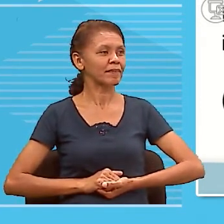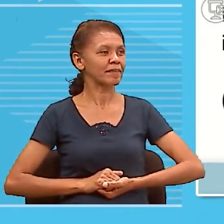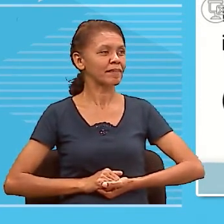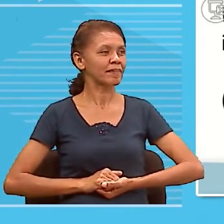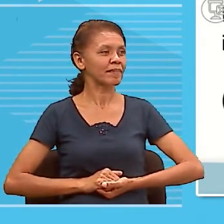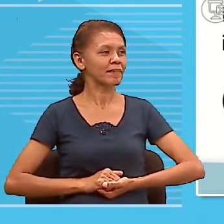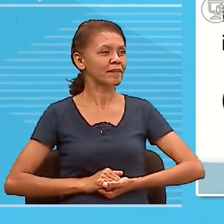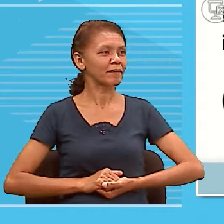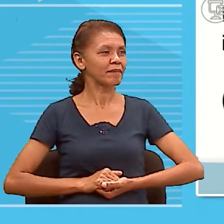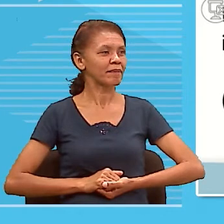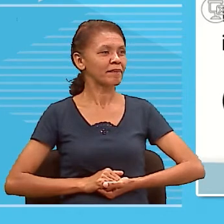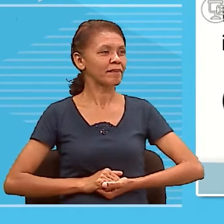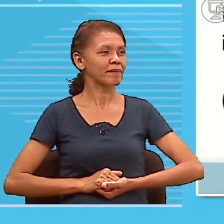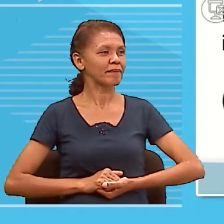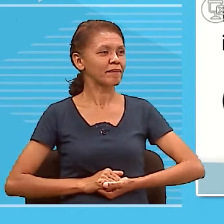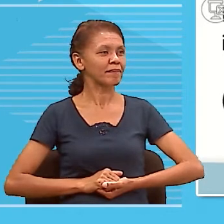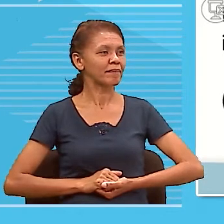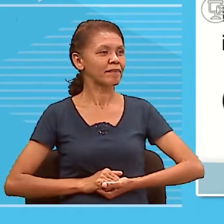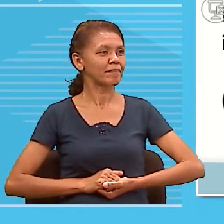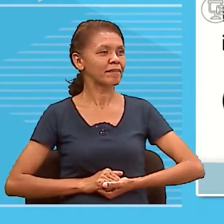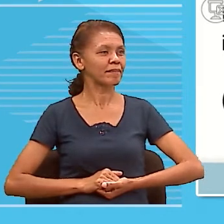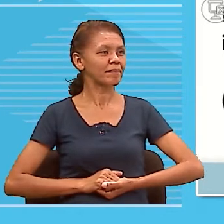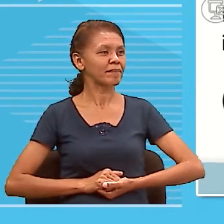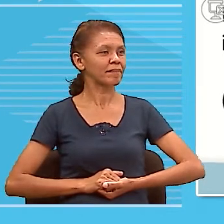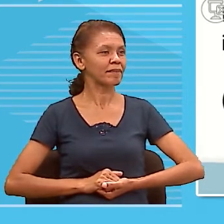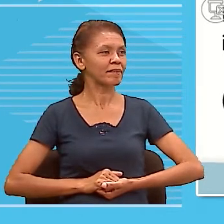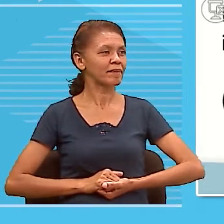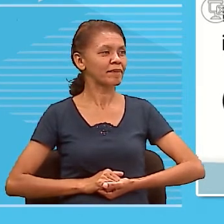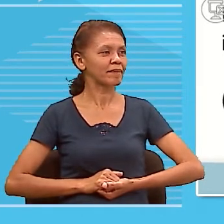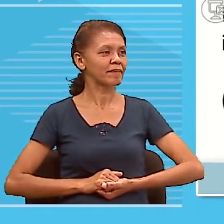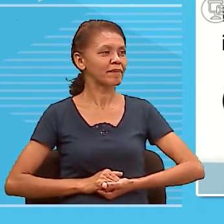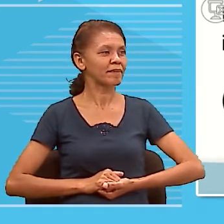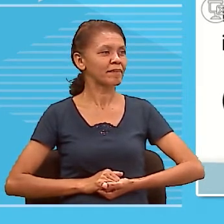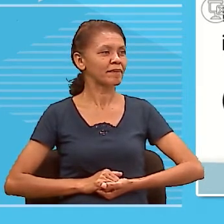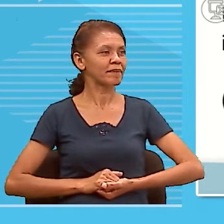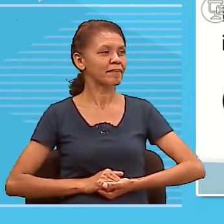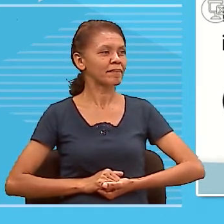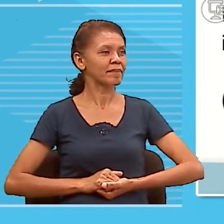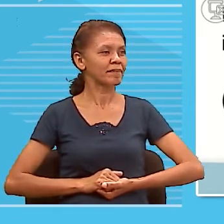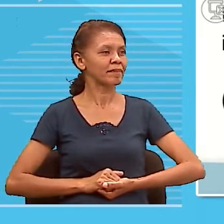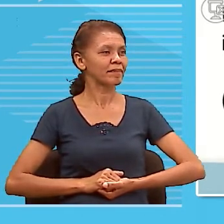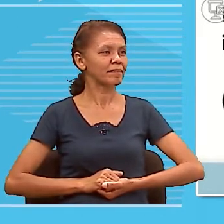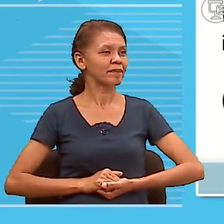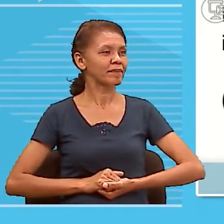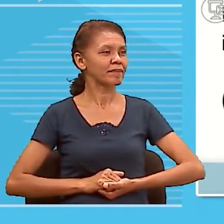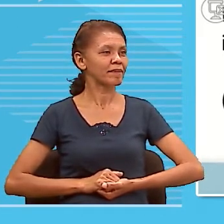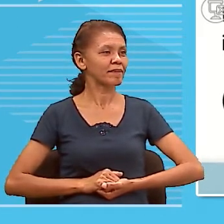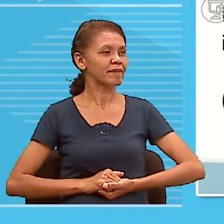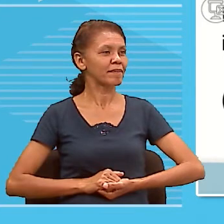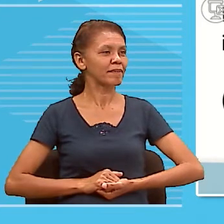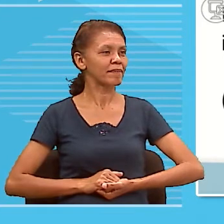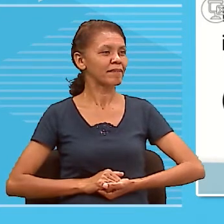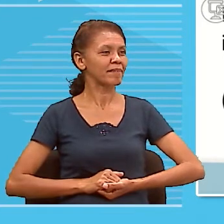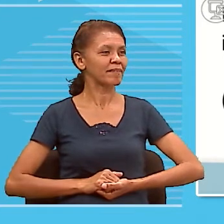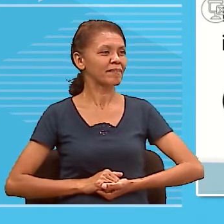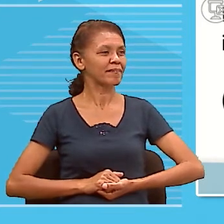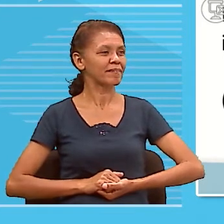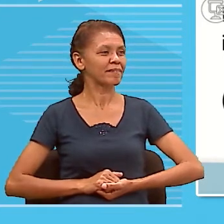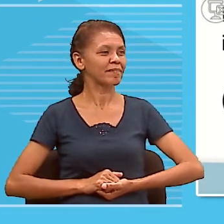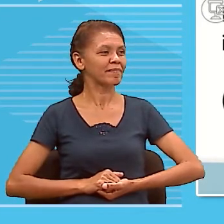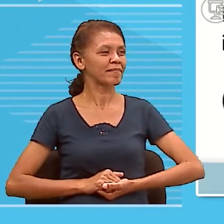cima do piano tem um copo de veneno quem bebeu morreu